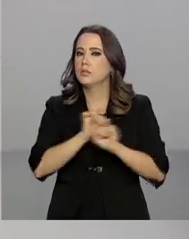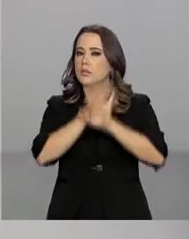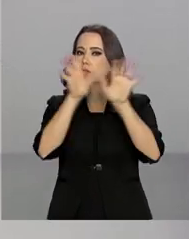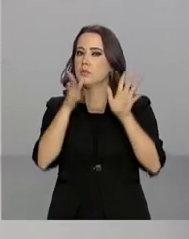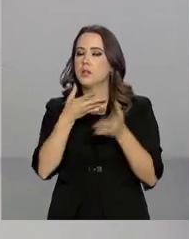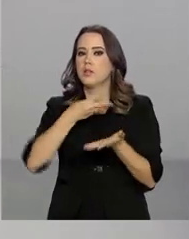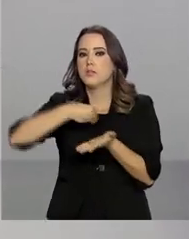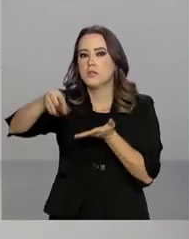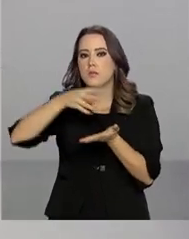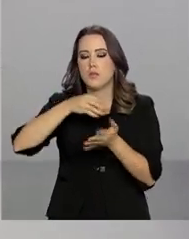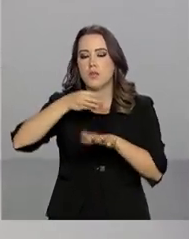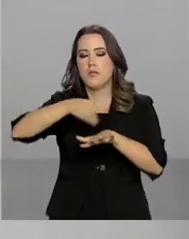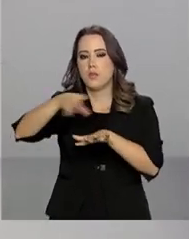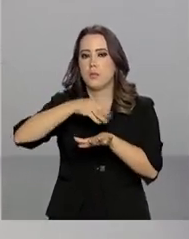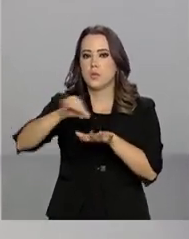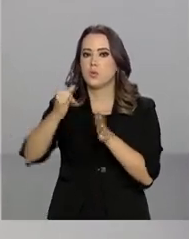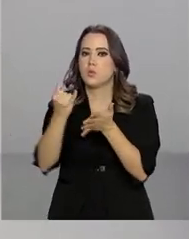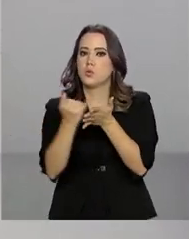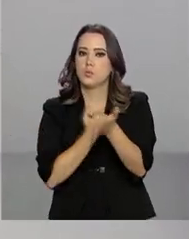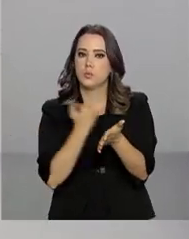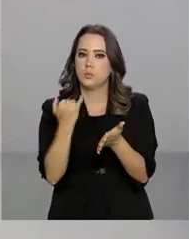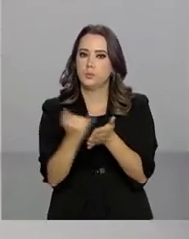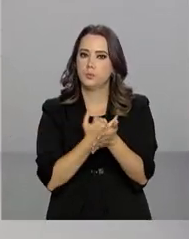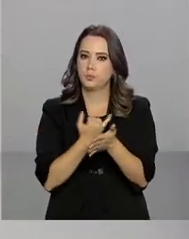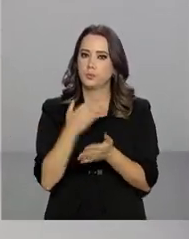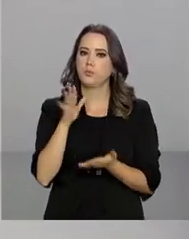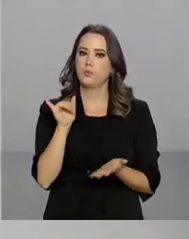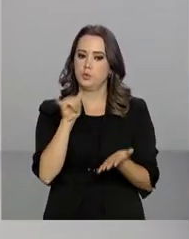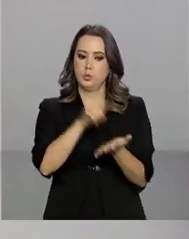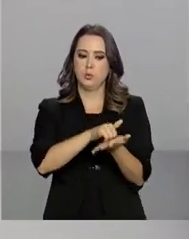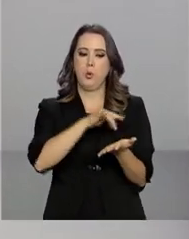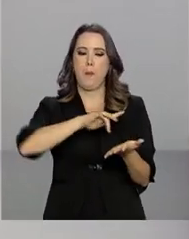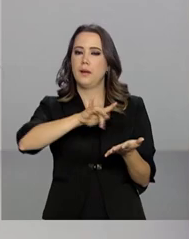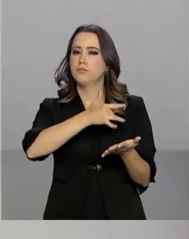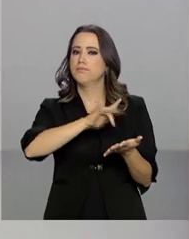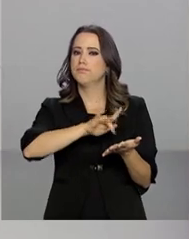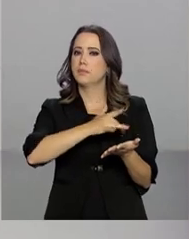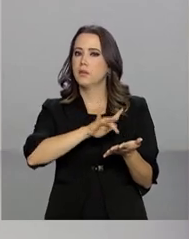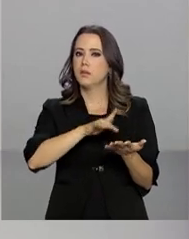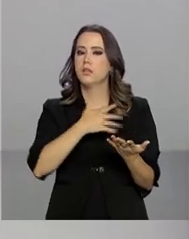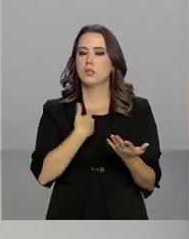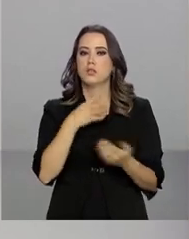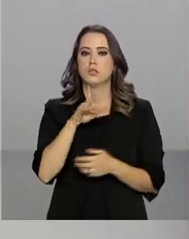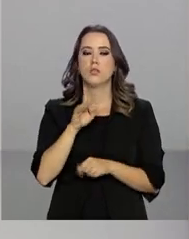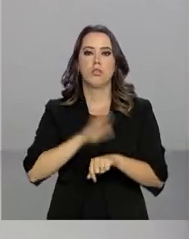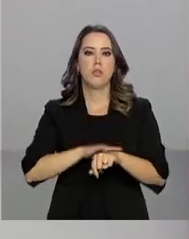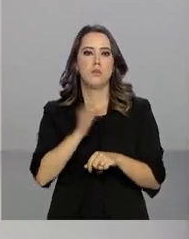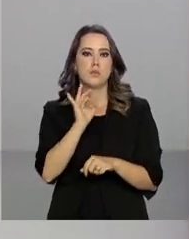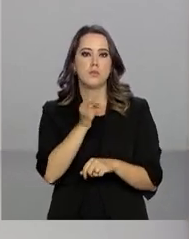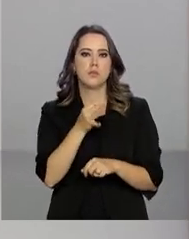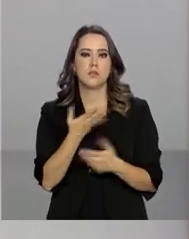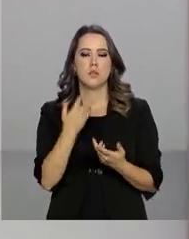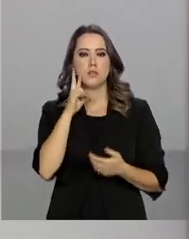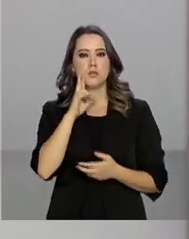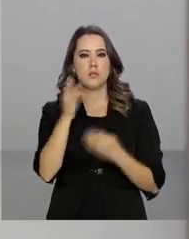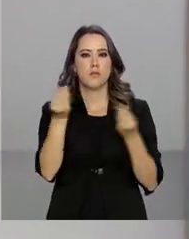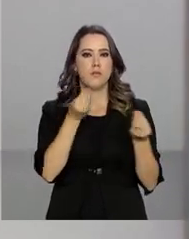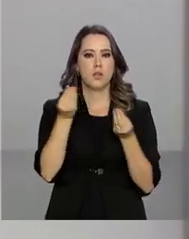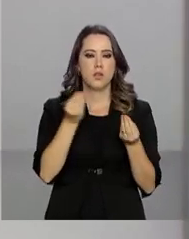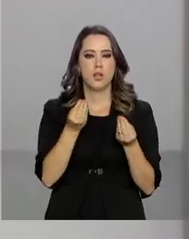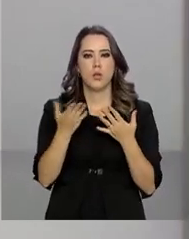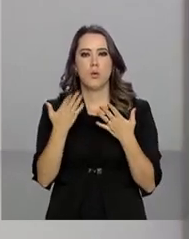informações básicas na área tributária a plataforma fornecem tempo real dados sobre a movimentação análise ea